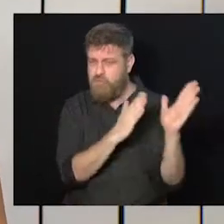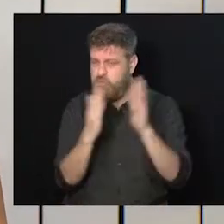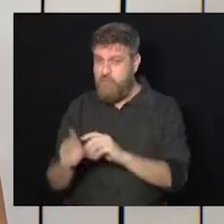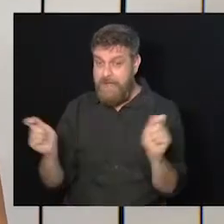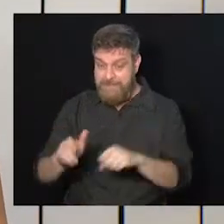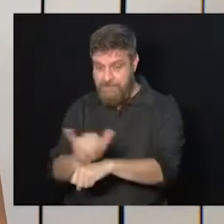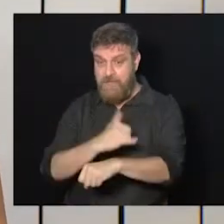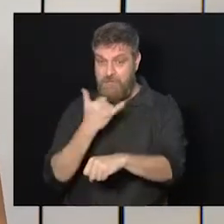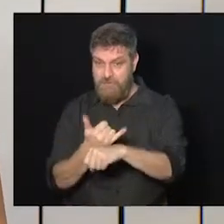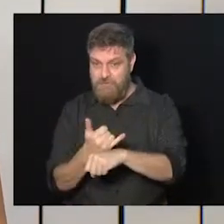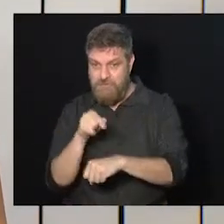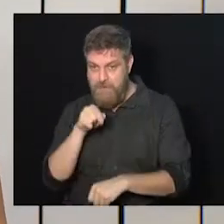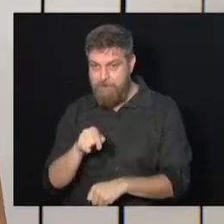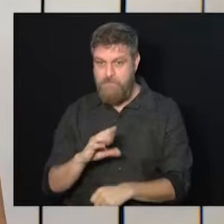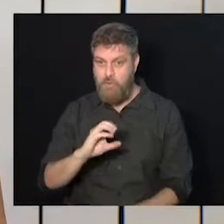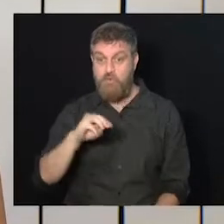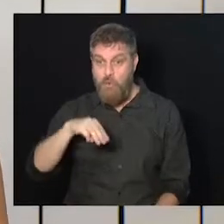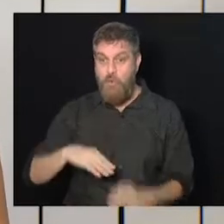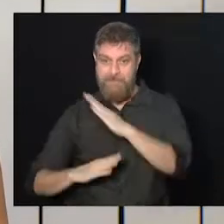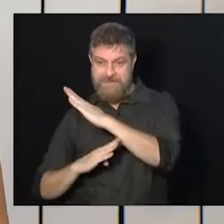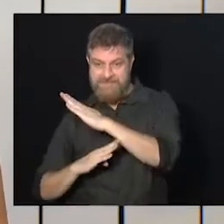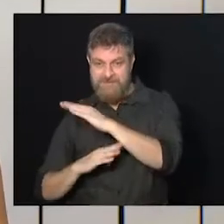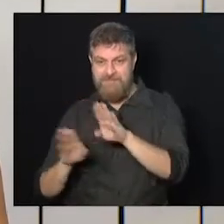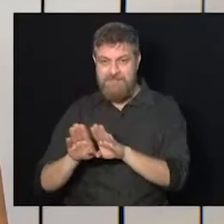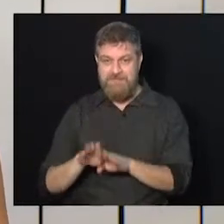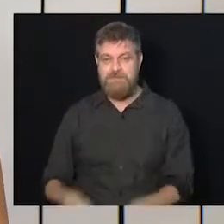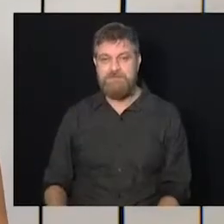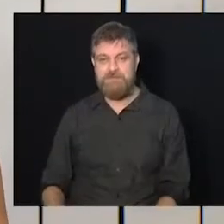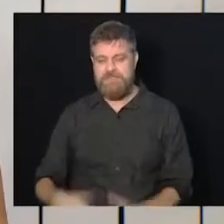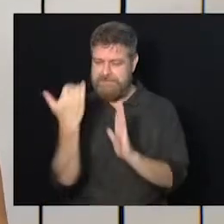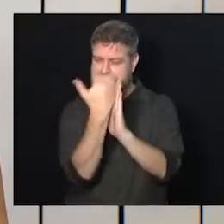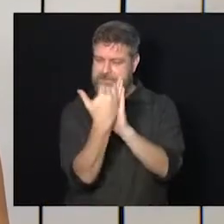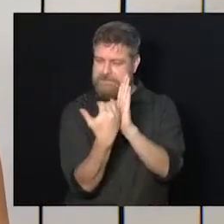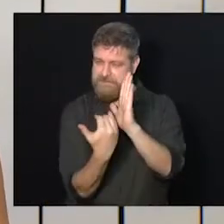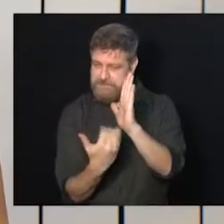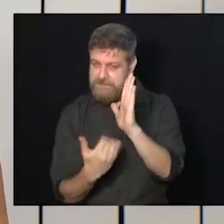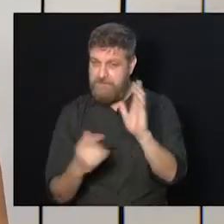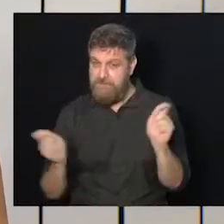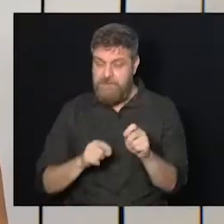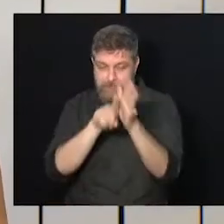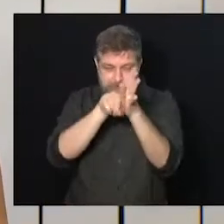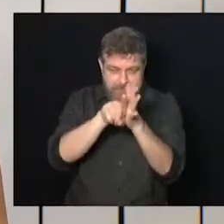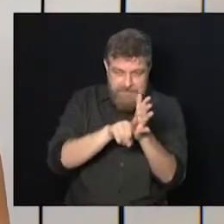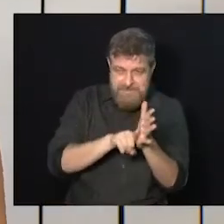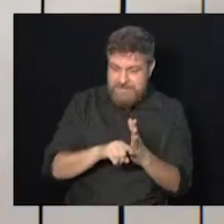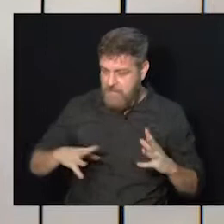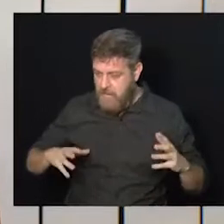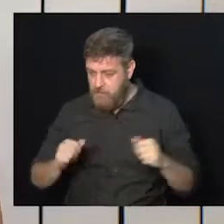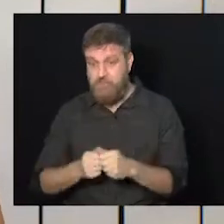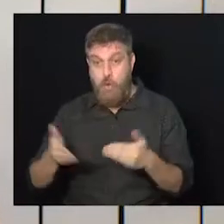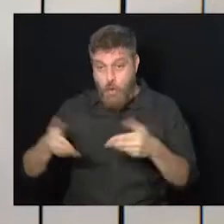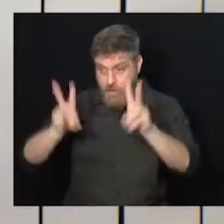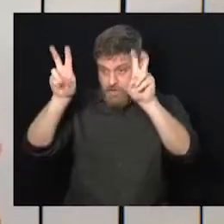o youtube.com/TV Câmara Campinas, entre na playlist do Questão de Ordem e ali você acessa tanto esse